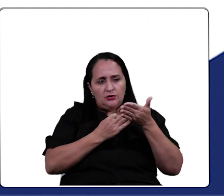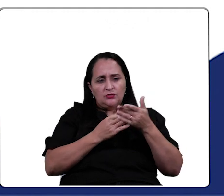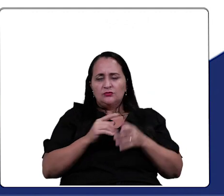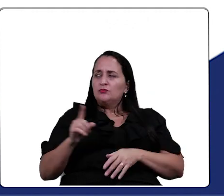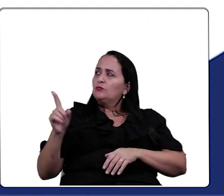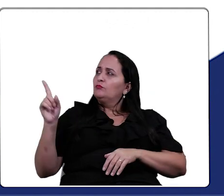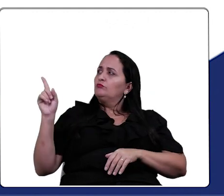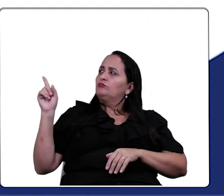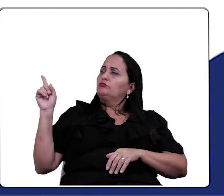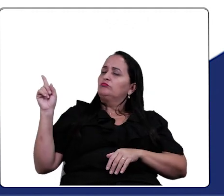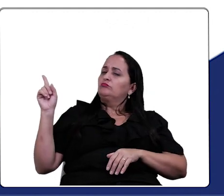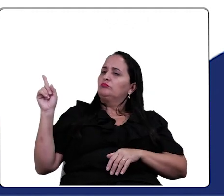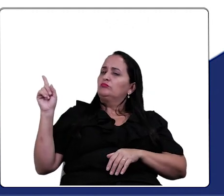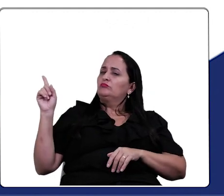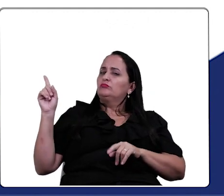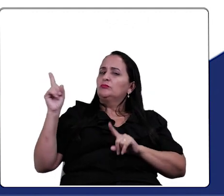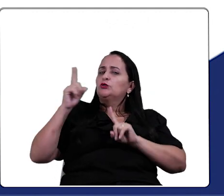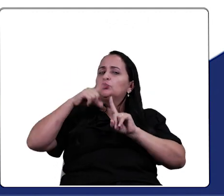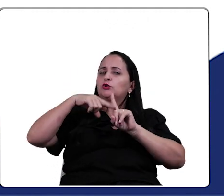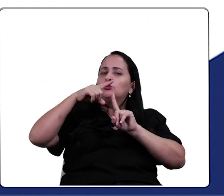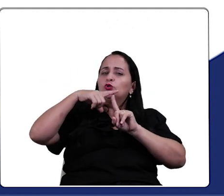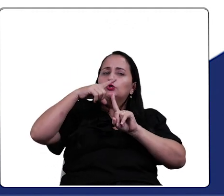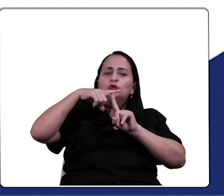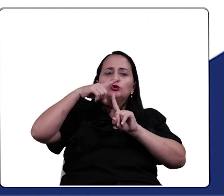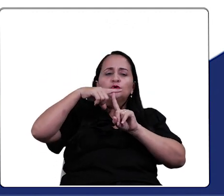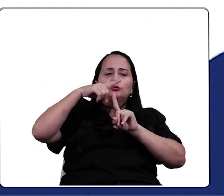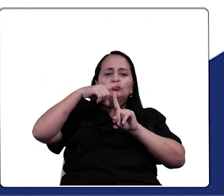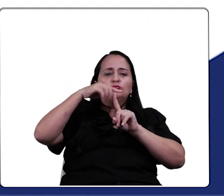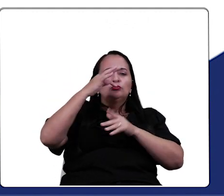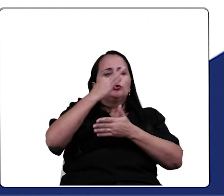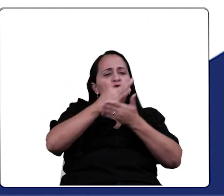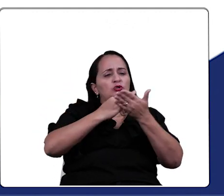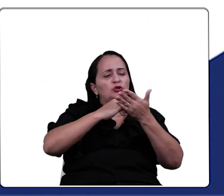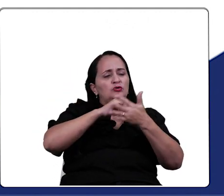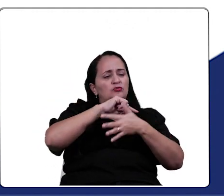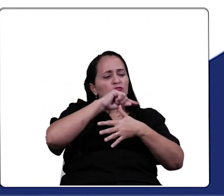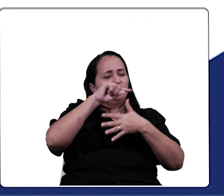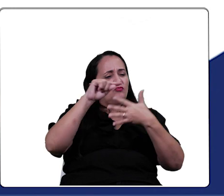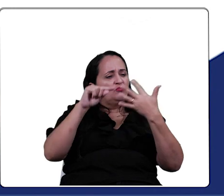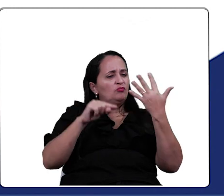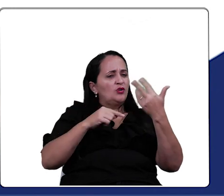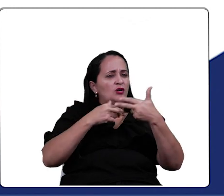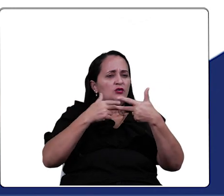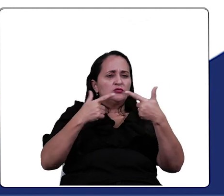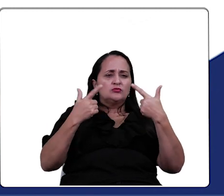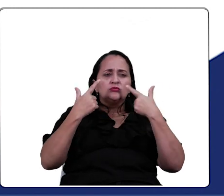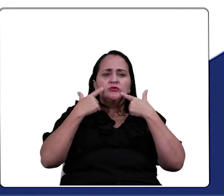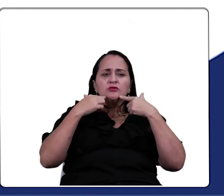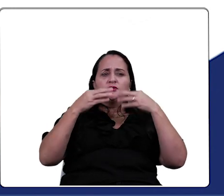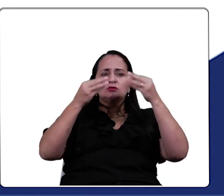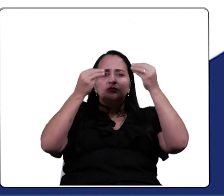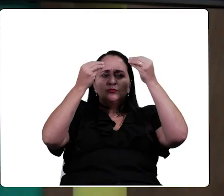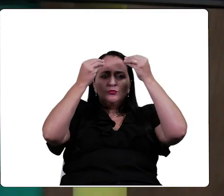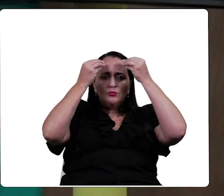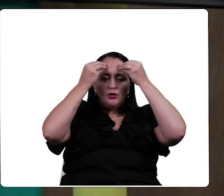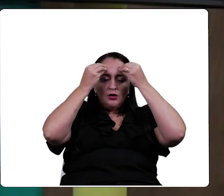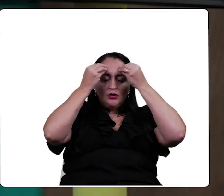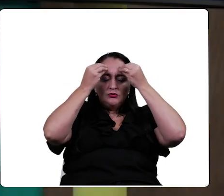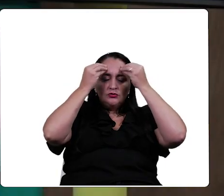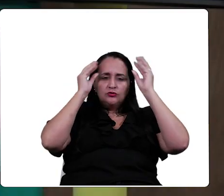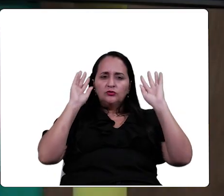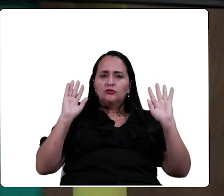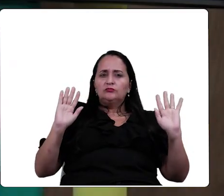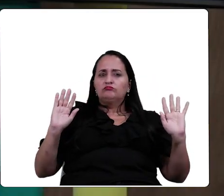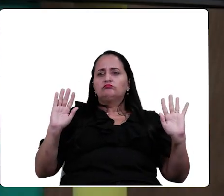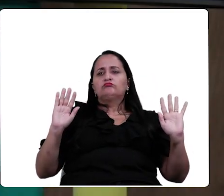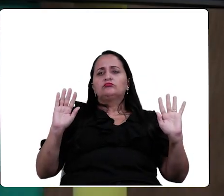onde a gente pode encontrar esse tipo de texto que mistura diversas linguagens. Isso